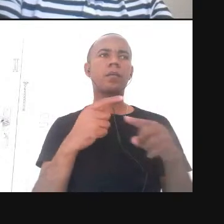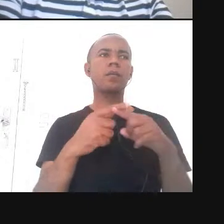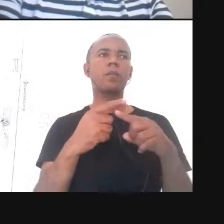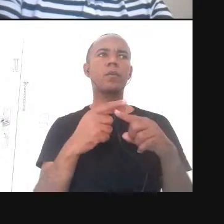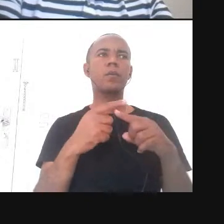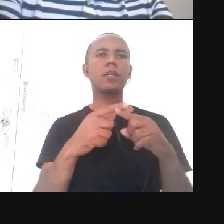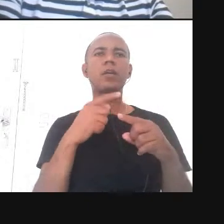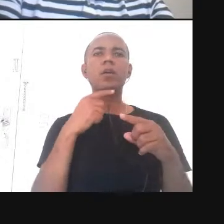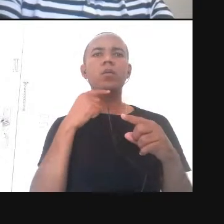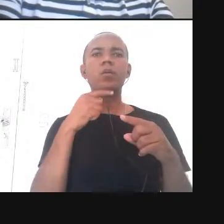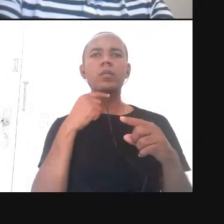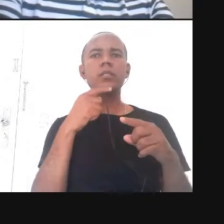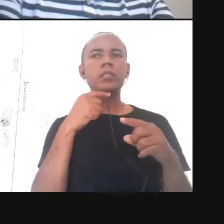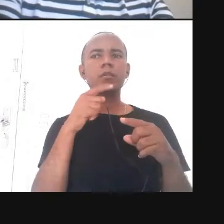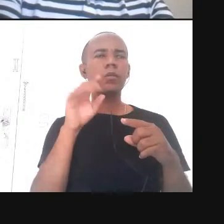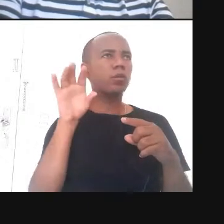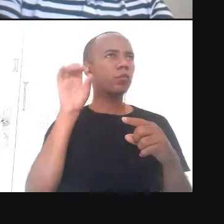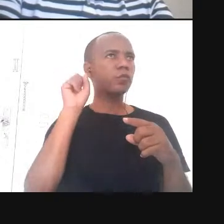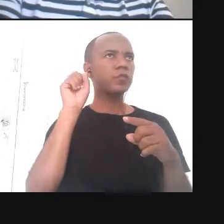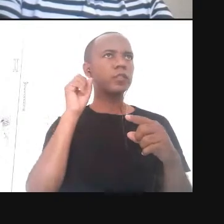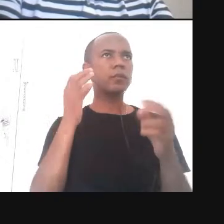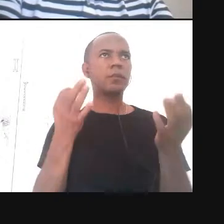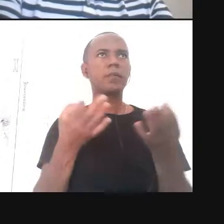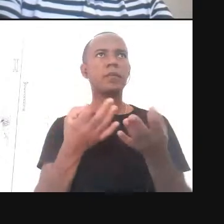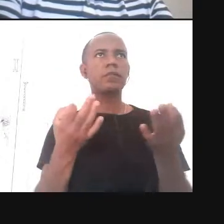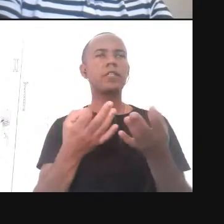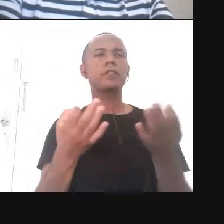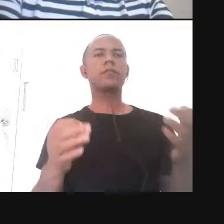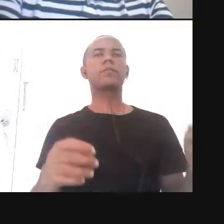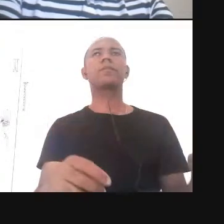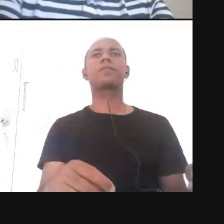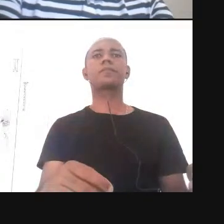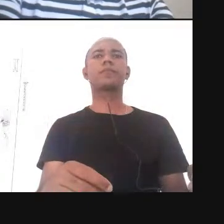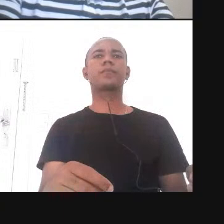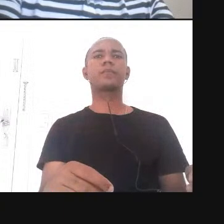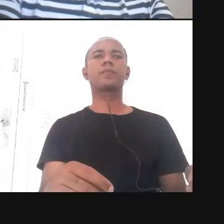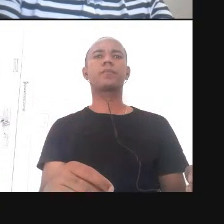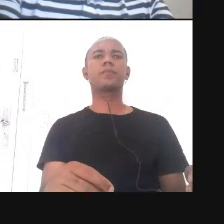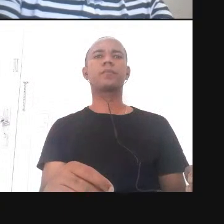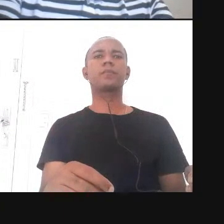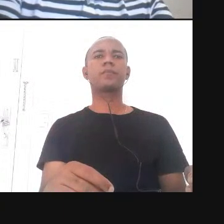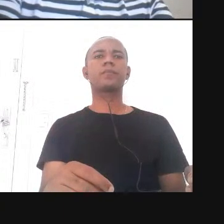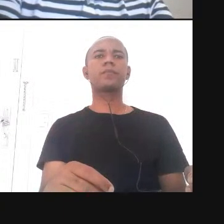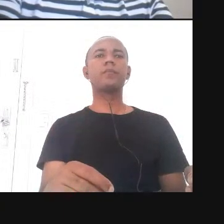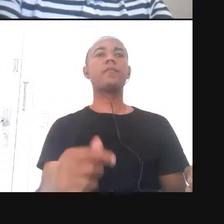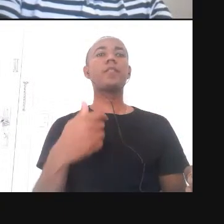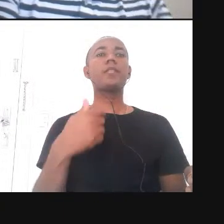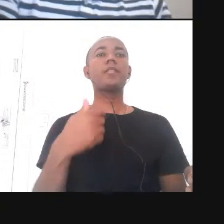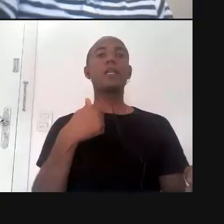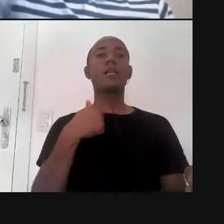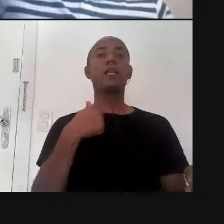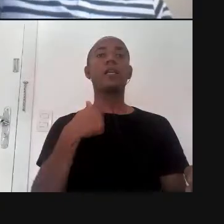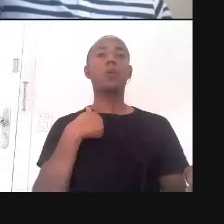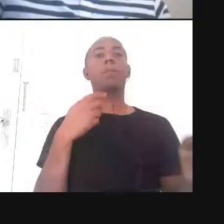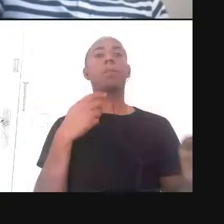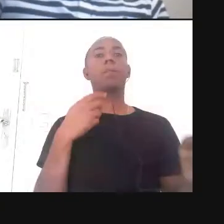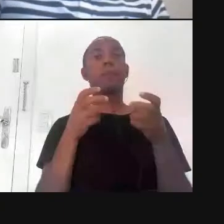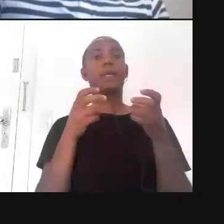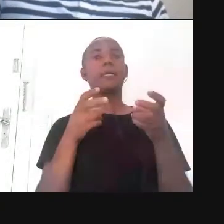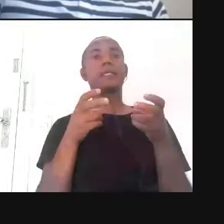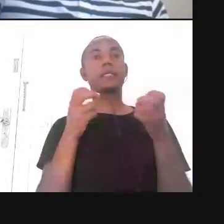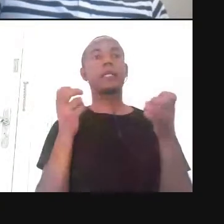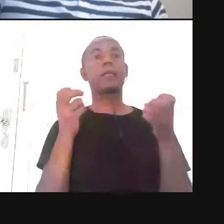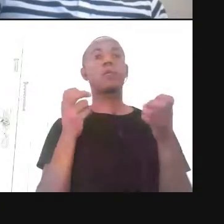condição. Vou assumir essa colocação. Bem, eu percebo naturalmente